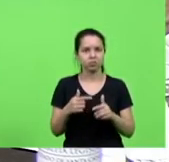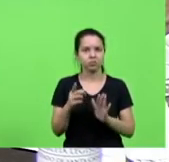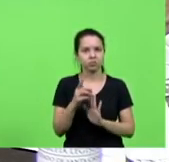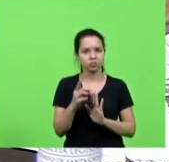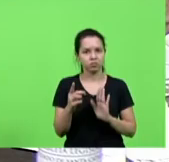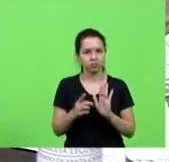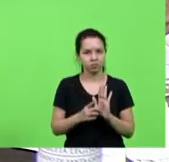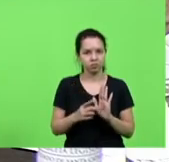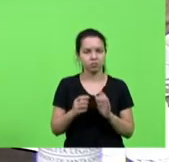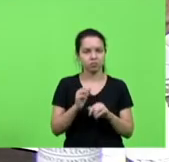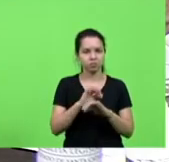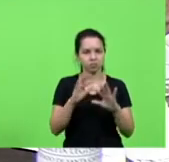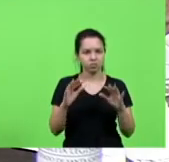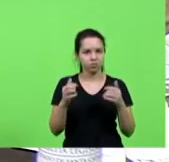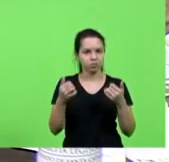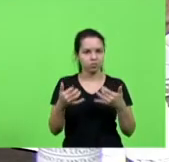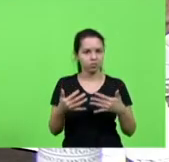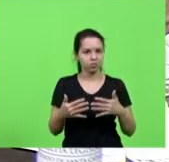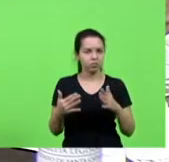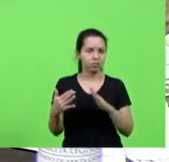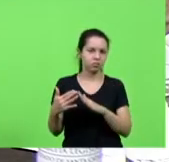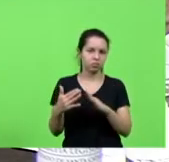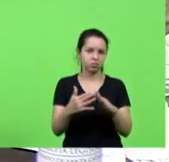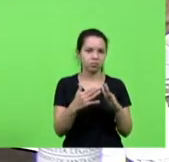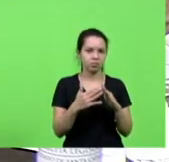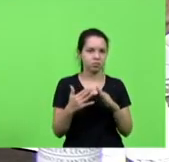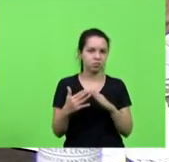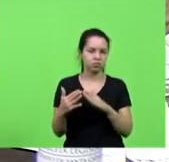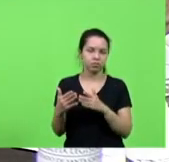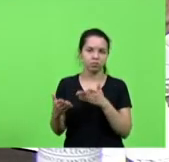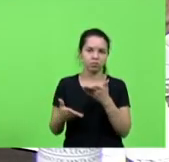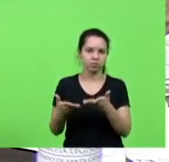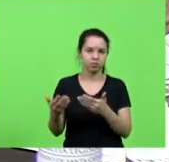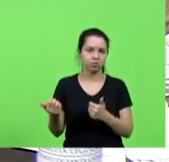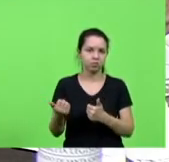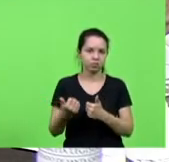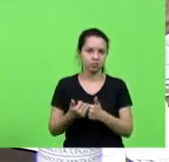fala em casas de apoio, e as comunidades terapêuticas entrariam